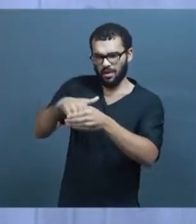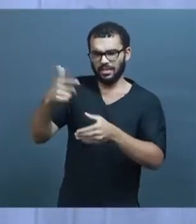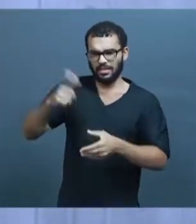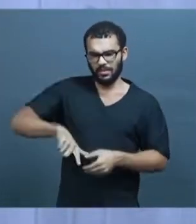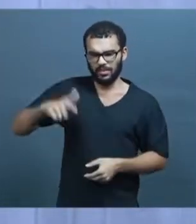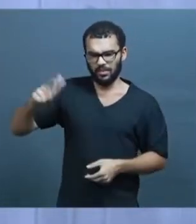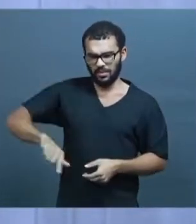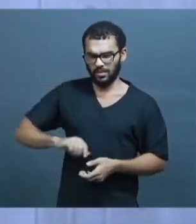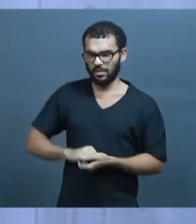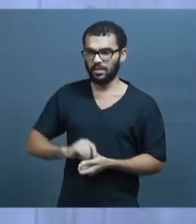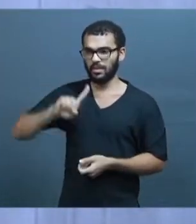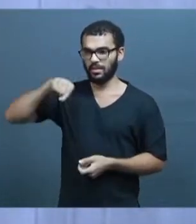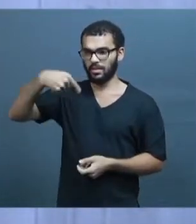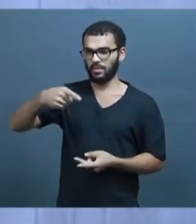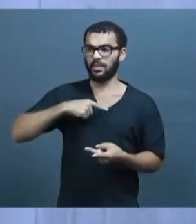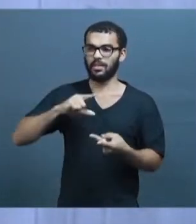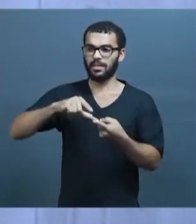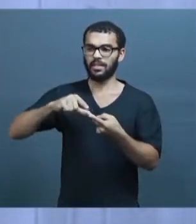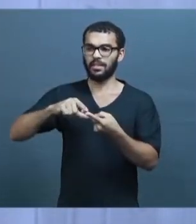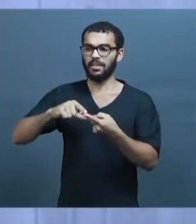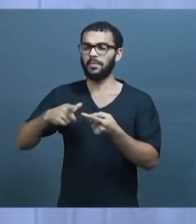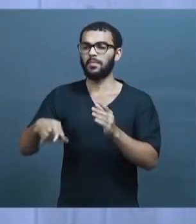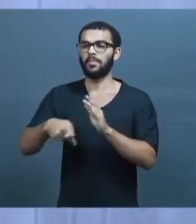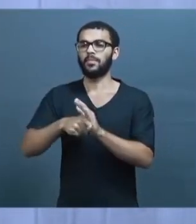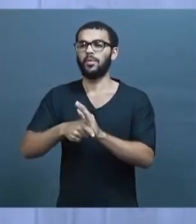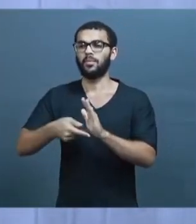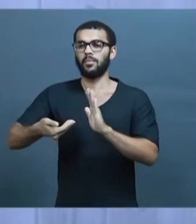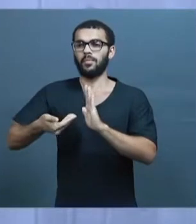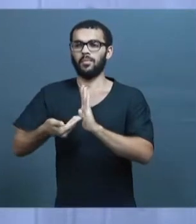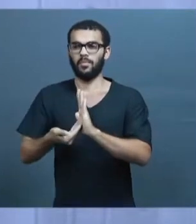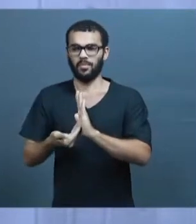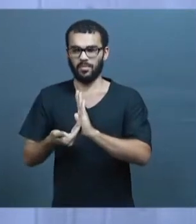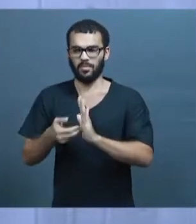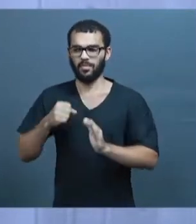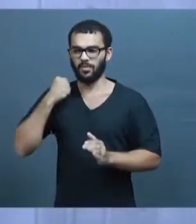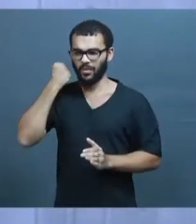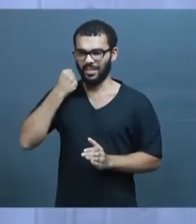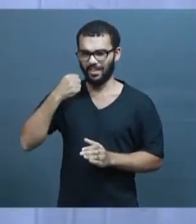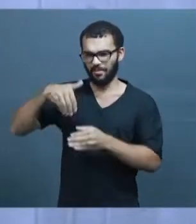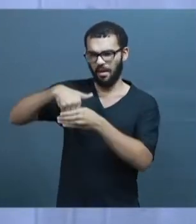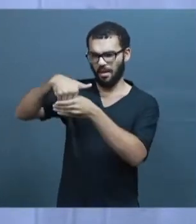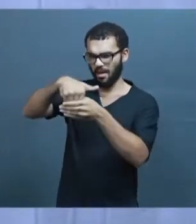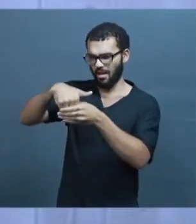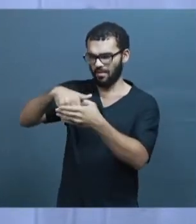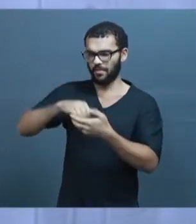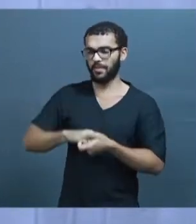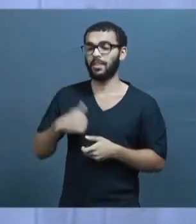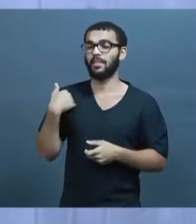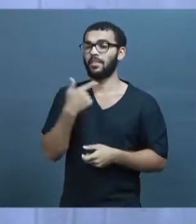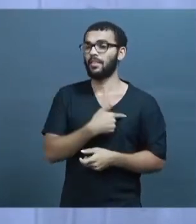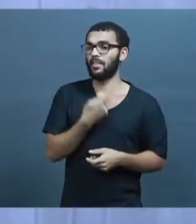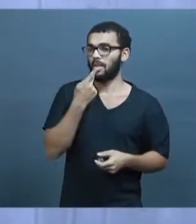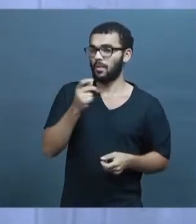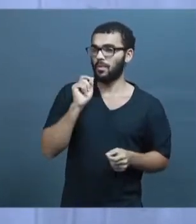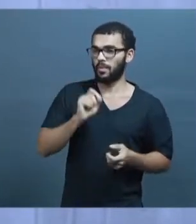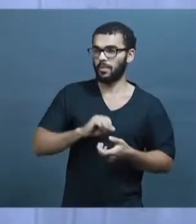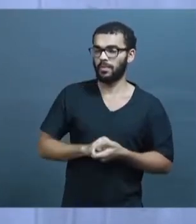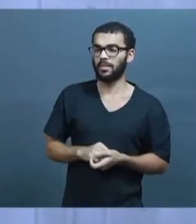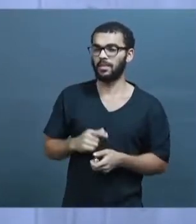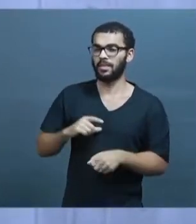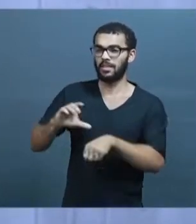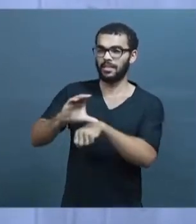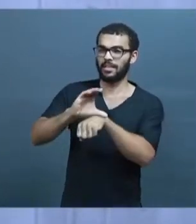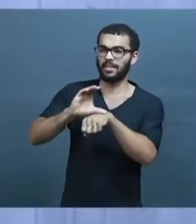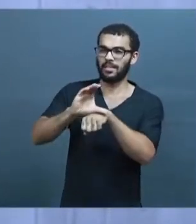confirma e depois ainda remete ao Senado. Não é? Então, a gente diz que a Constituição brasileira, ela tem